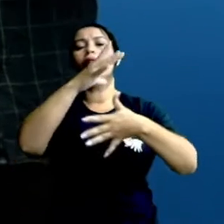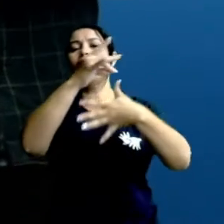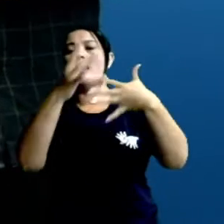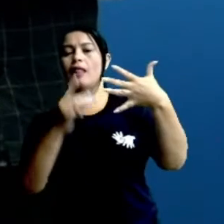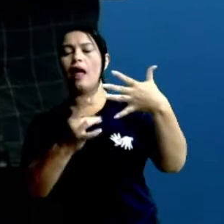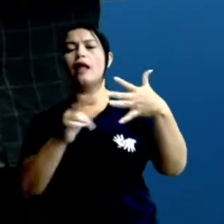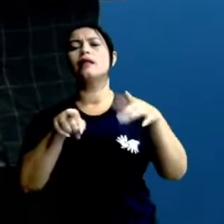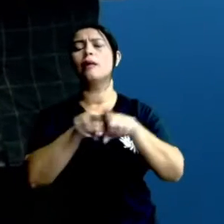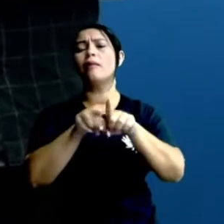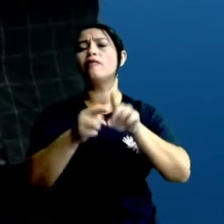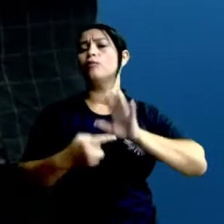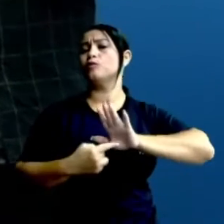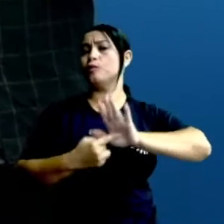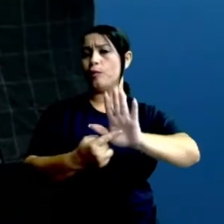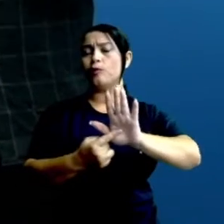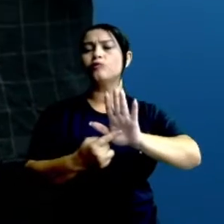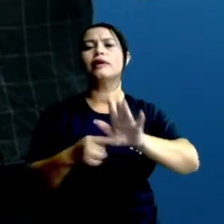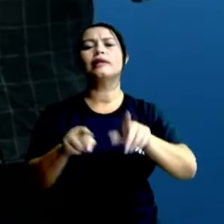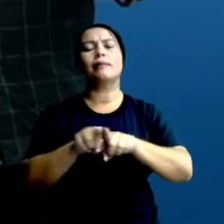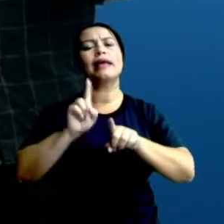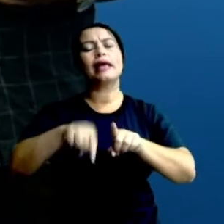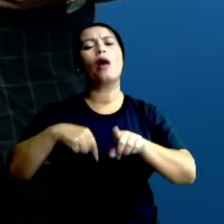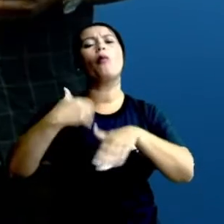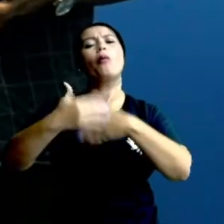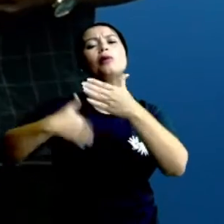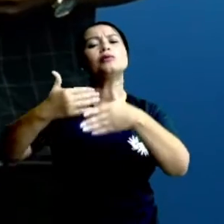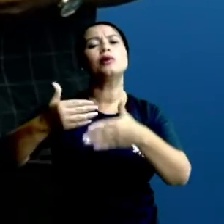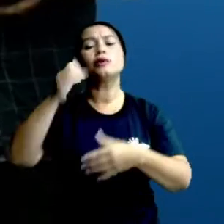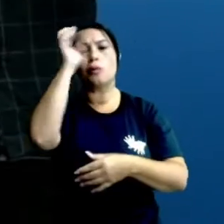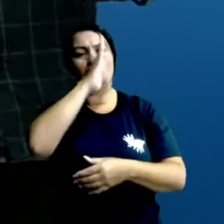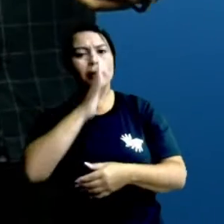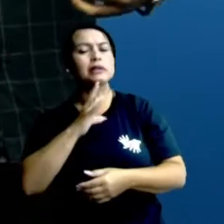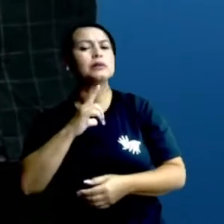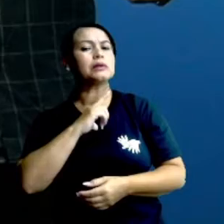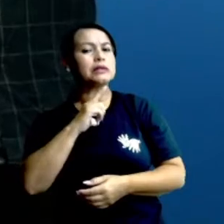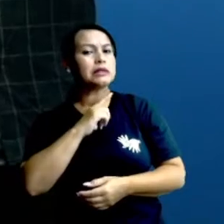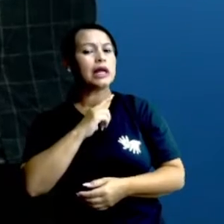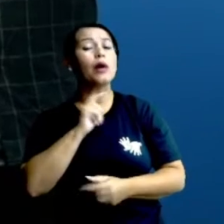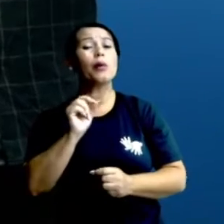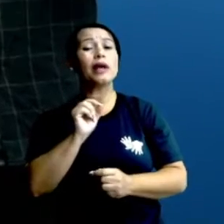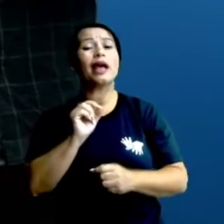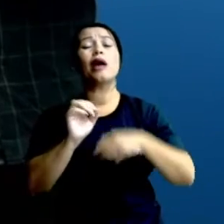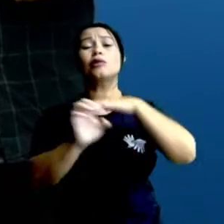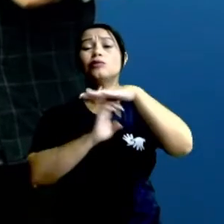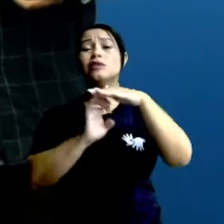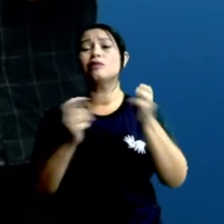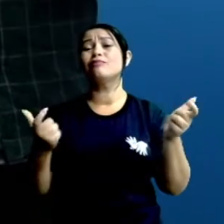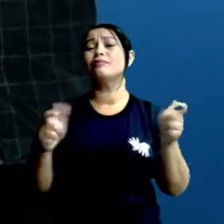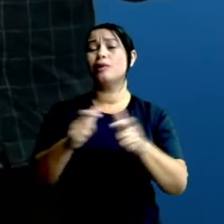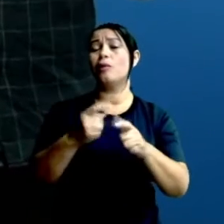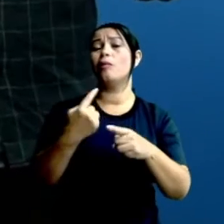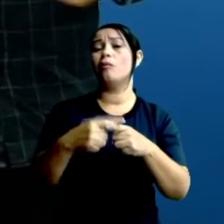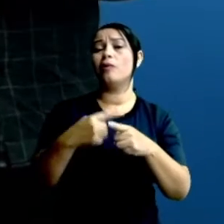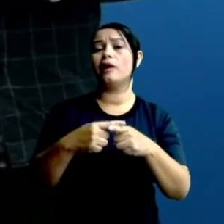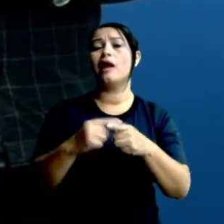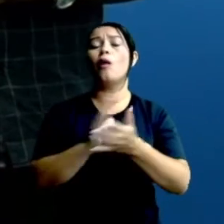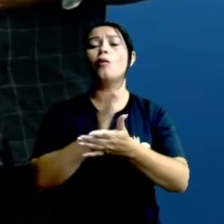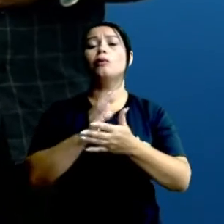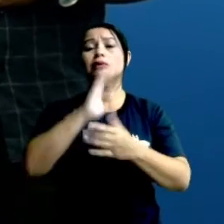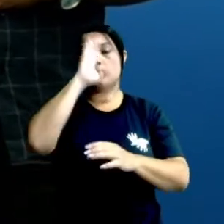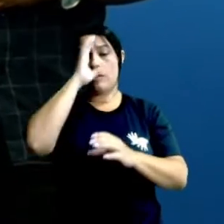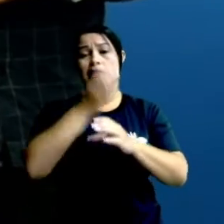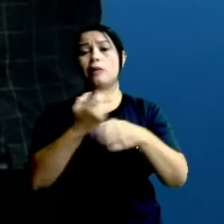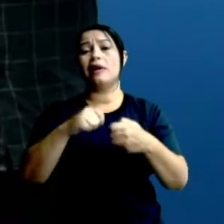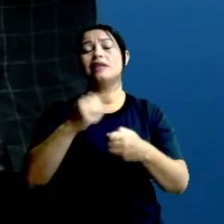que a gente vai também destacar aqui, que é o processo no qual o Brasil hoje passa por uma desindustrialização, uma vez que muitos empresários